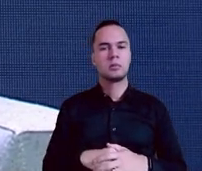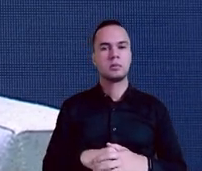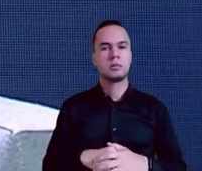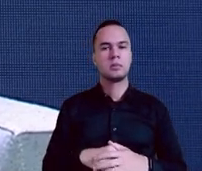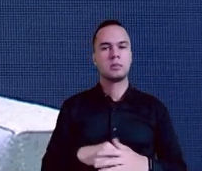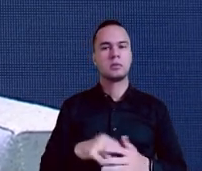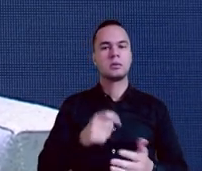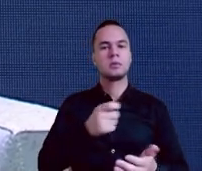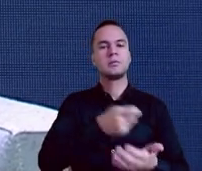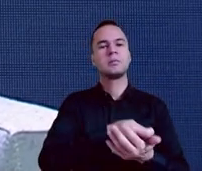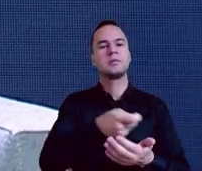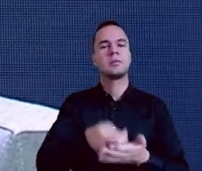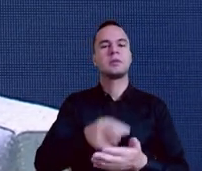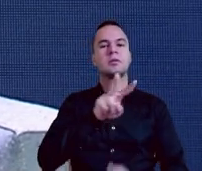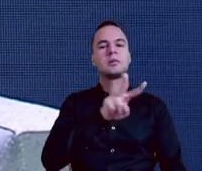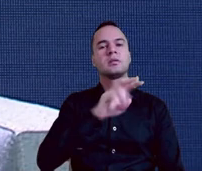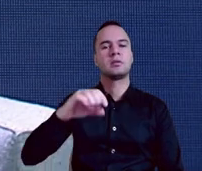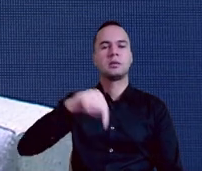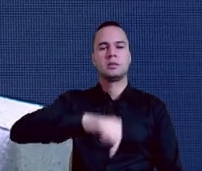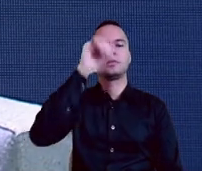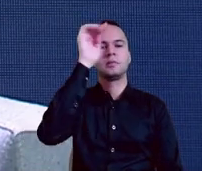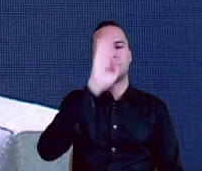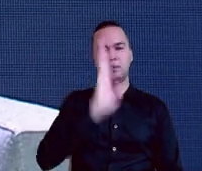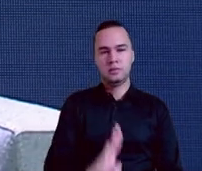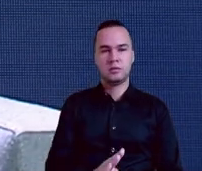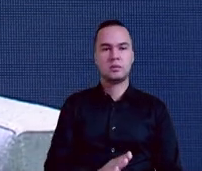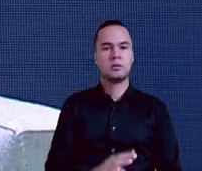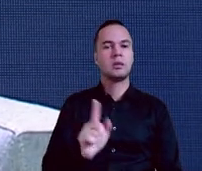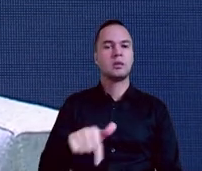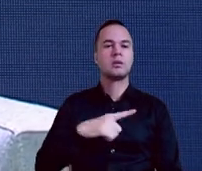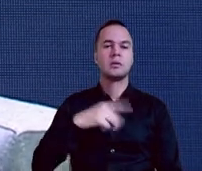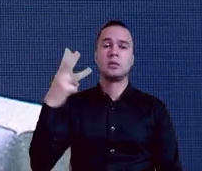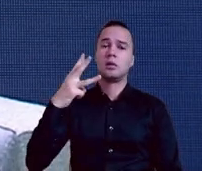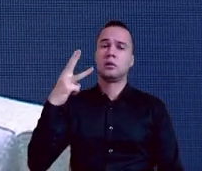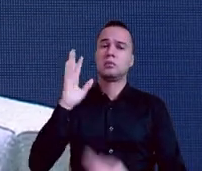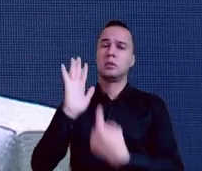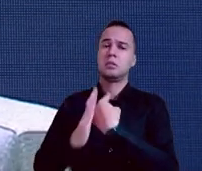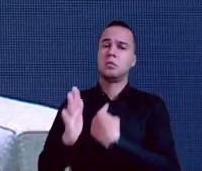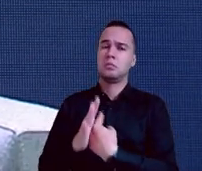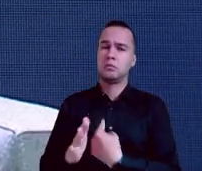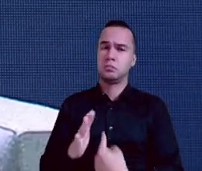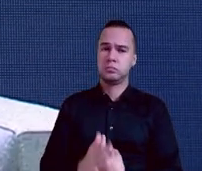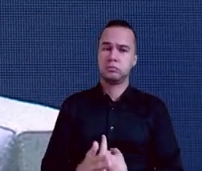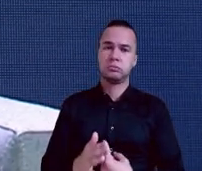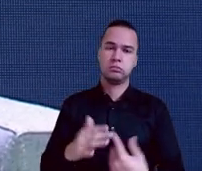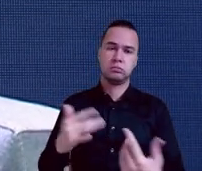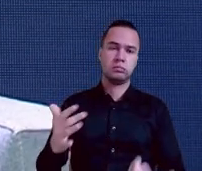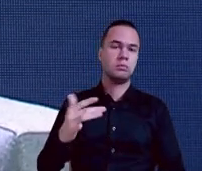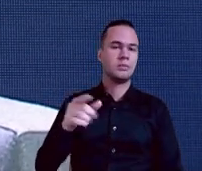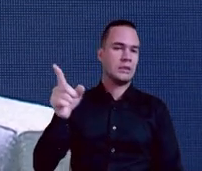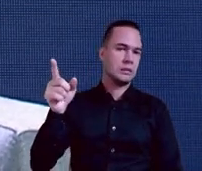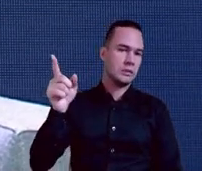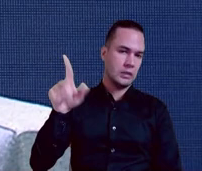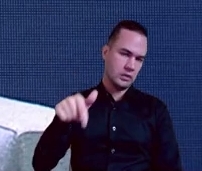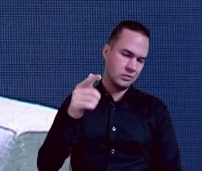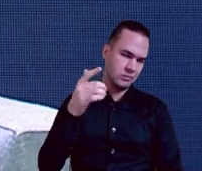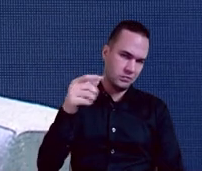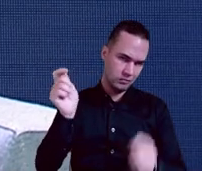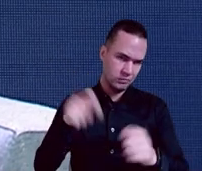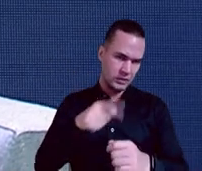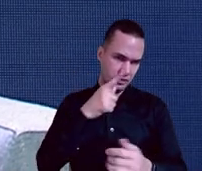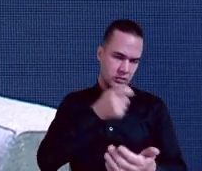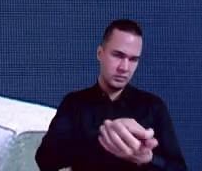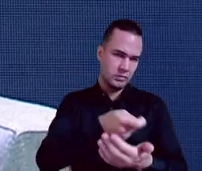no Brasil e agora para mim são três perguntas né então assim é vale a pena empreender agora talvez